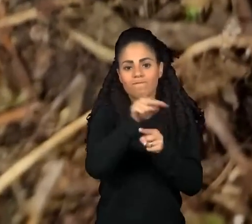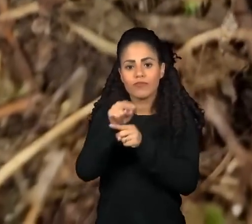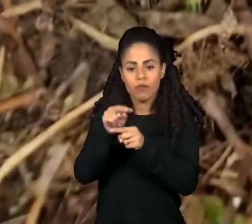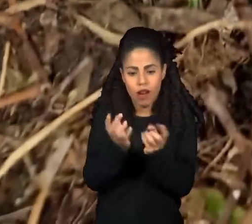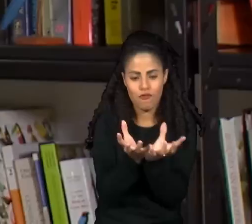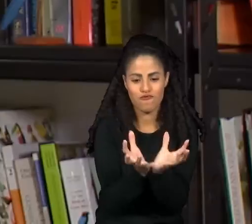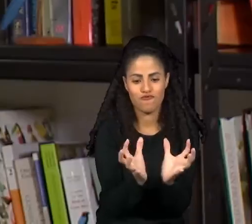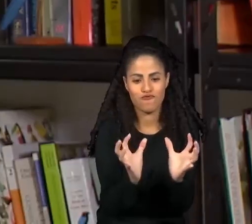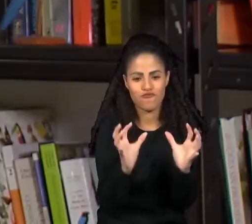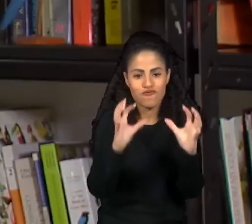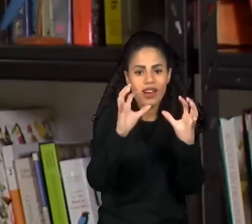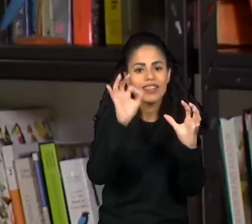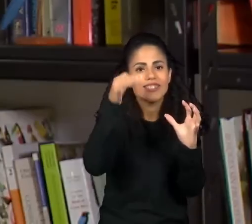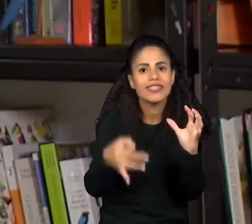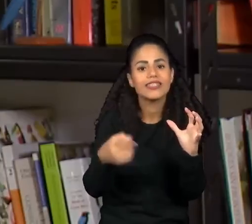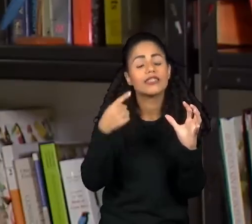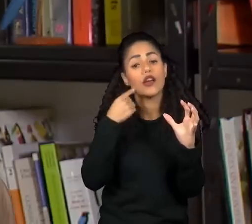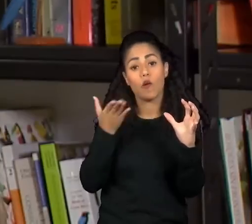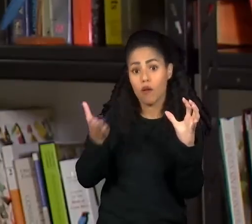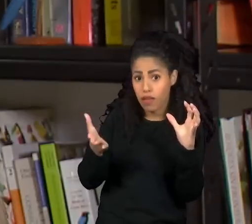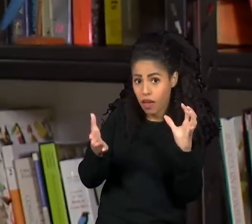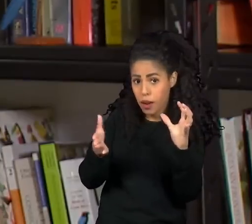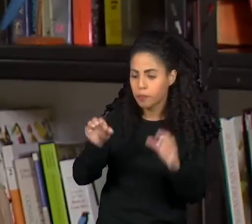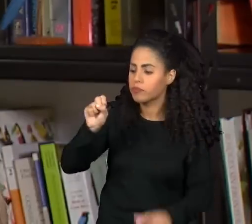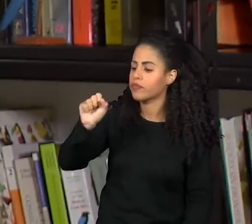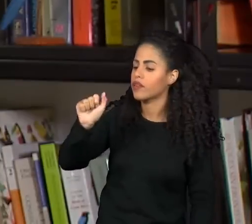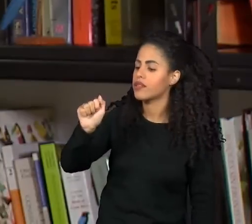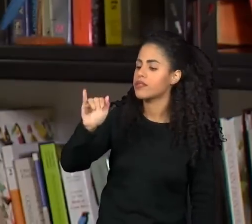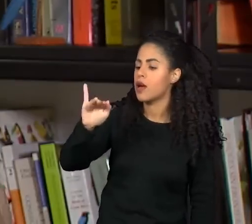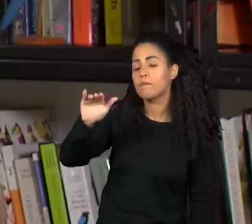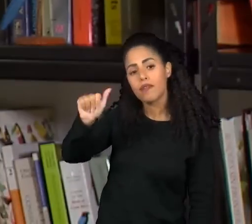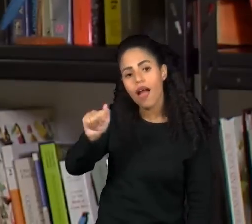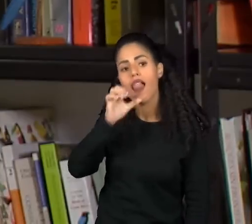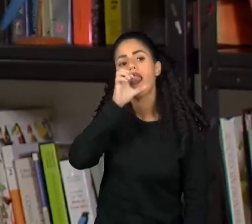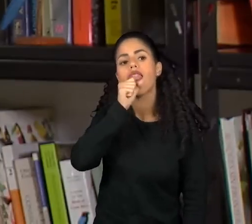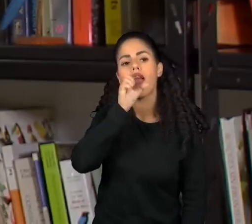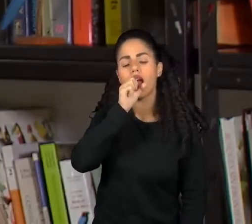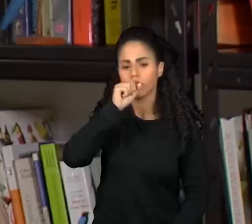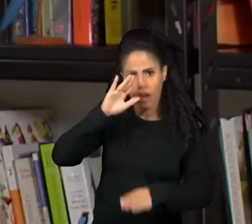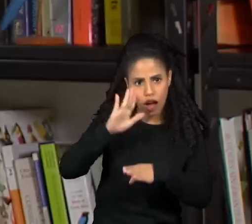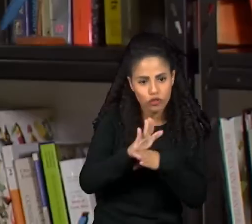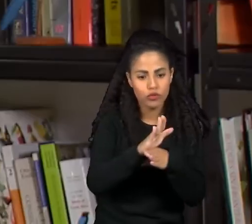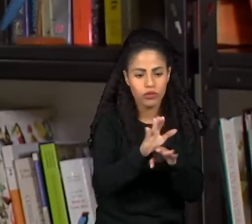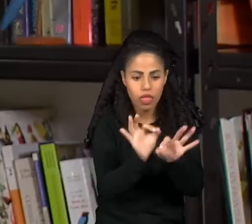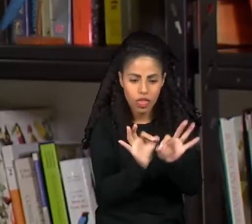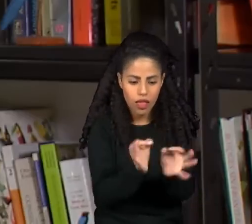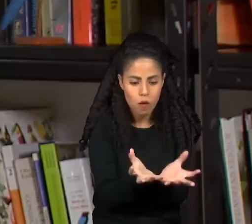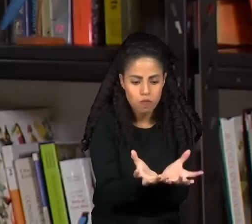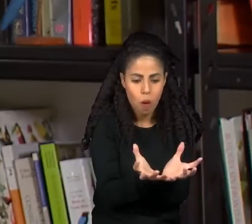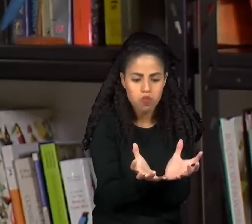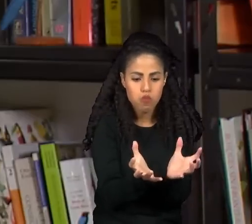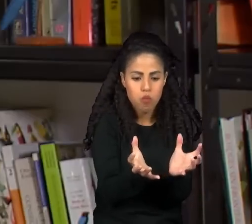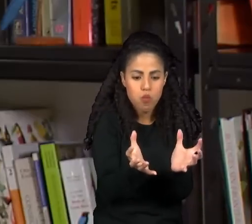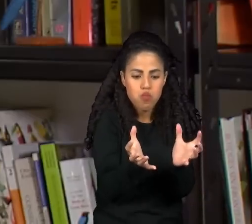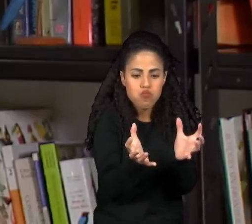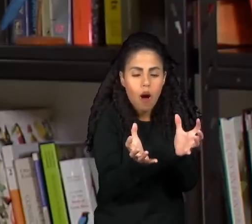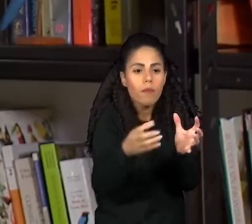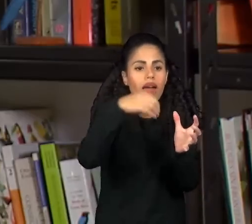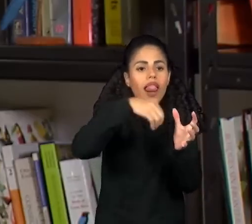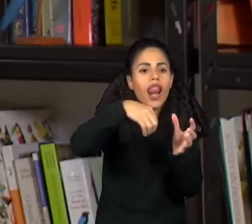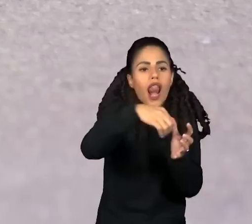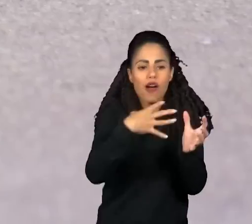ninho. E no caso do sabiá-laranjeira, o macho e a fêmea ajudam, tanto na construção do ninho quanto no cuidado com os filhotes. Eles são